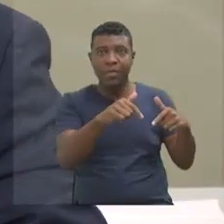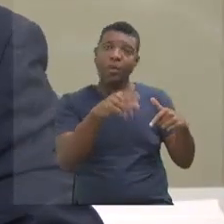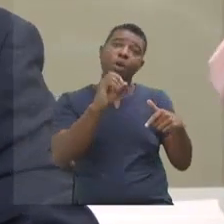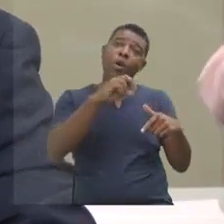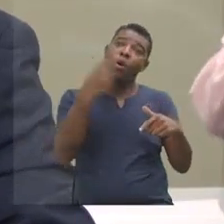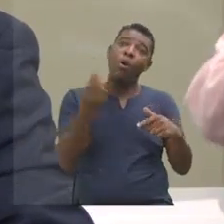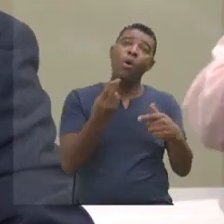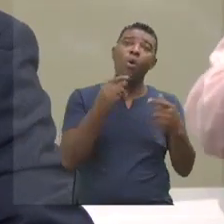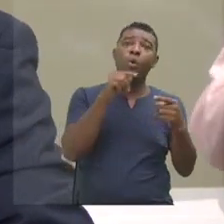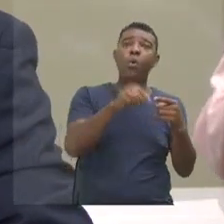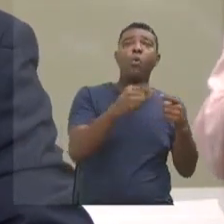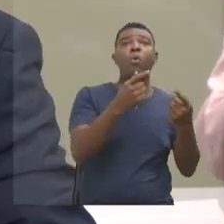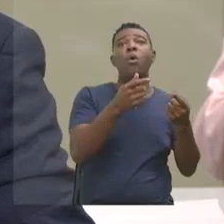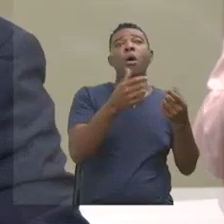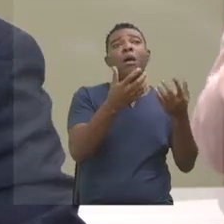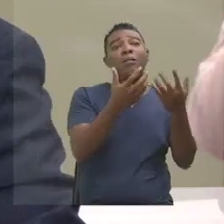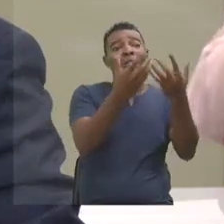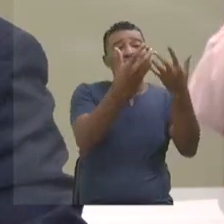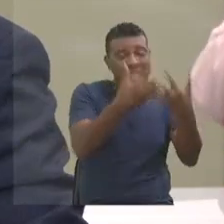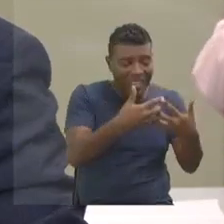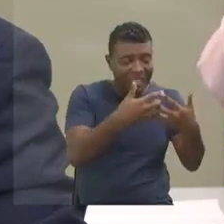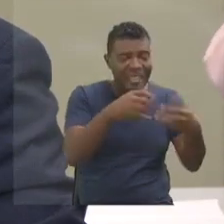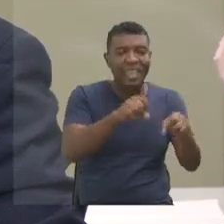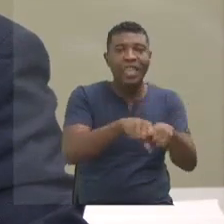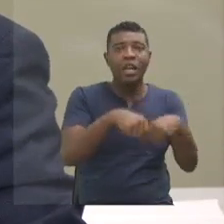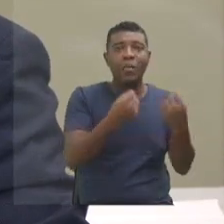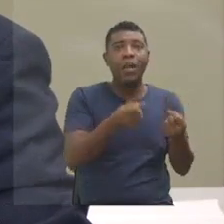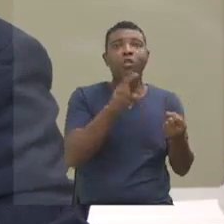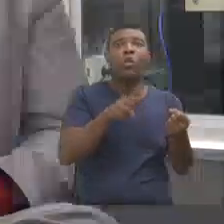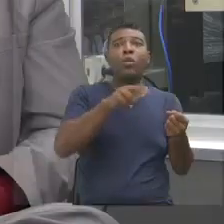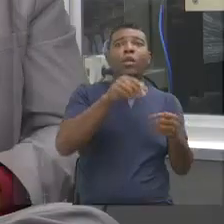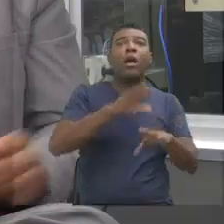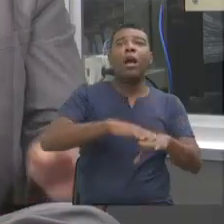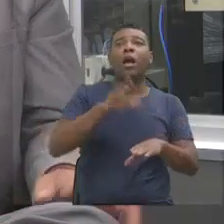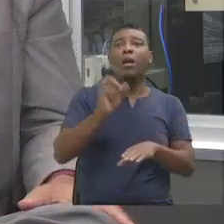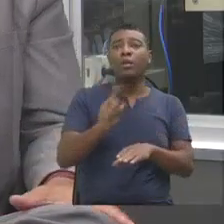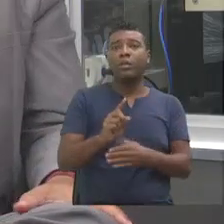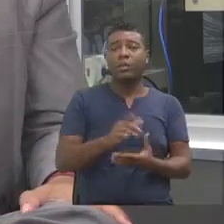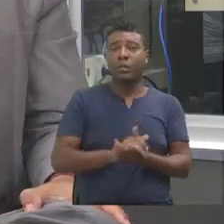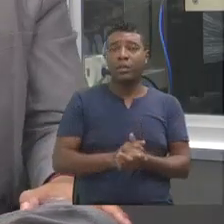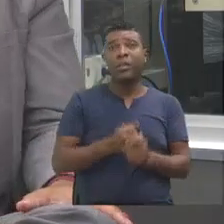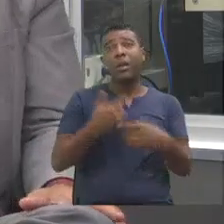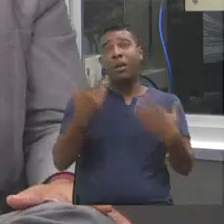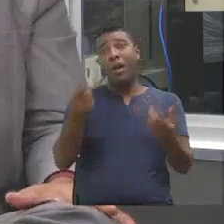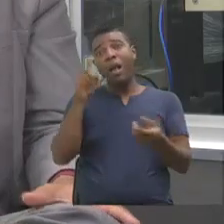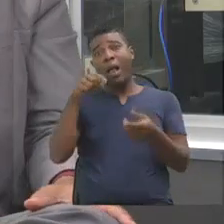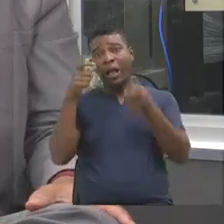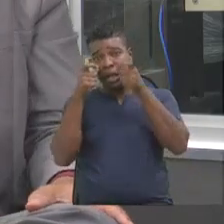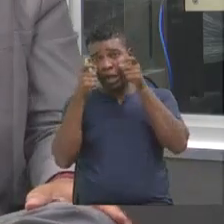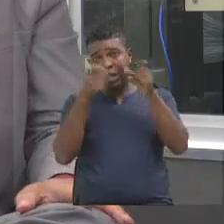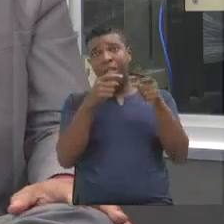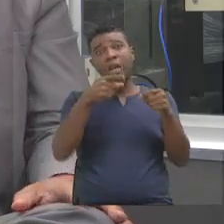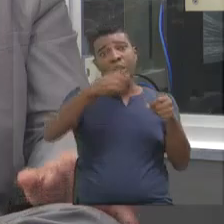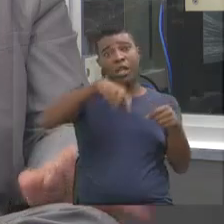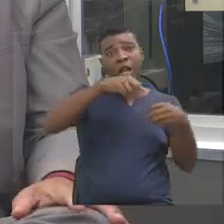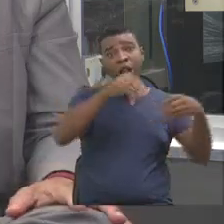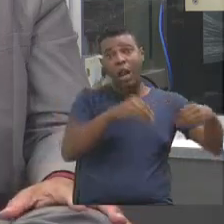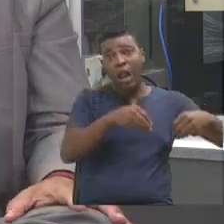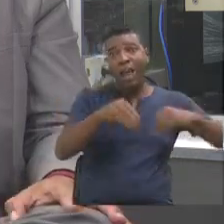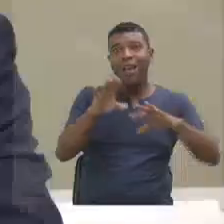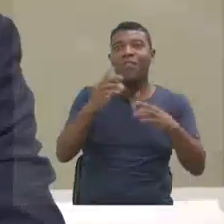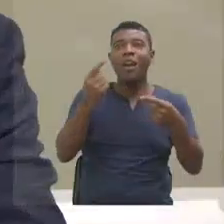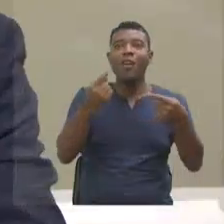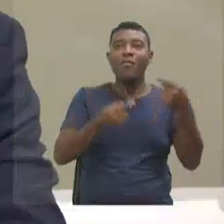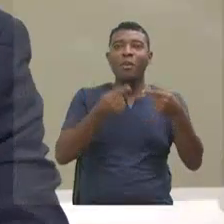já está quebrado já não é pode ser mais utilizado então é interessante a gente querer levar algo político querer levar lá para sua cidade